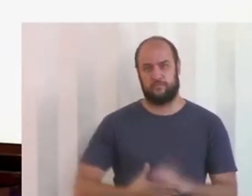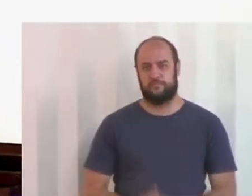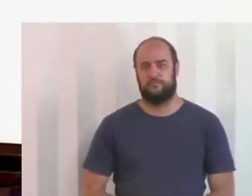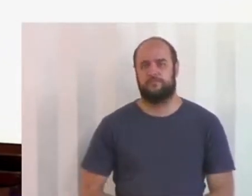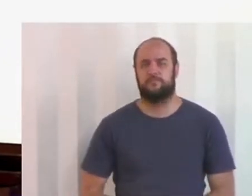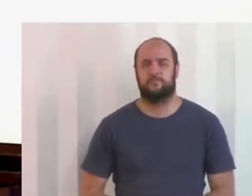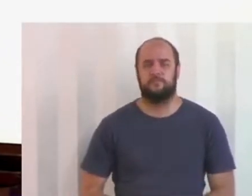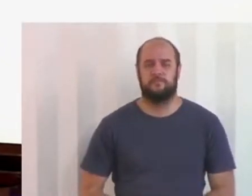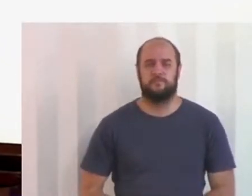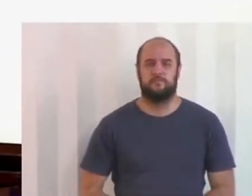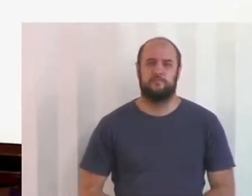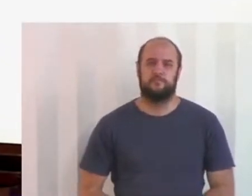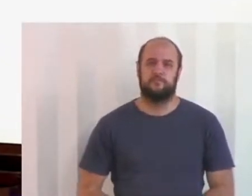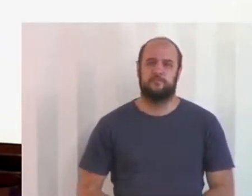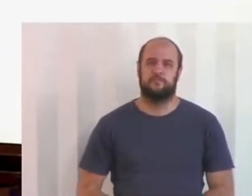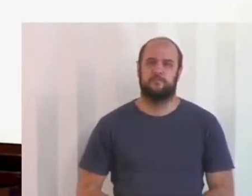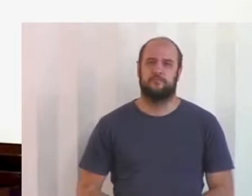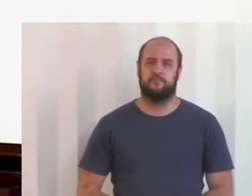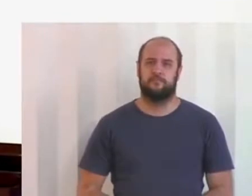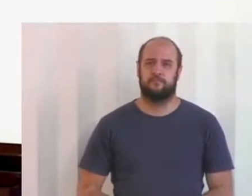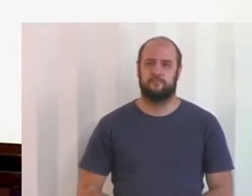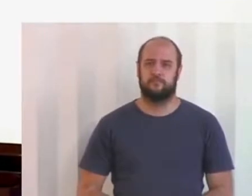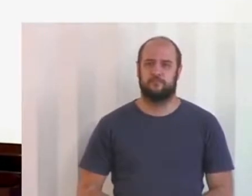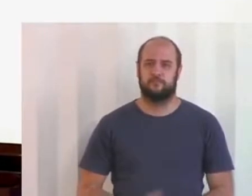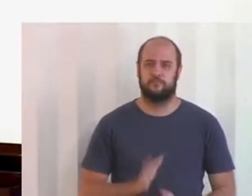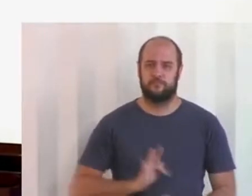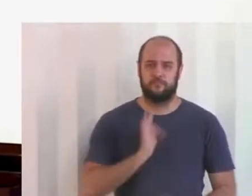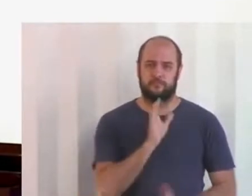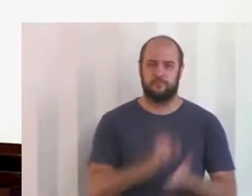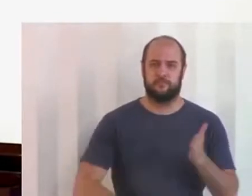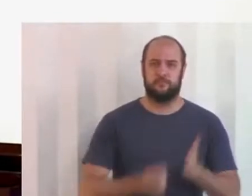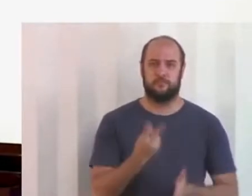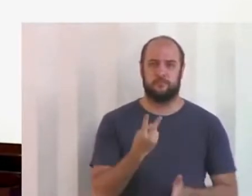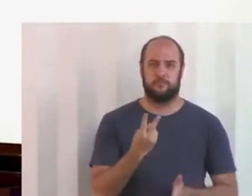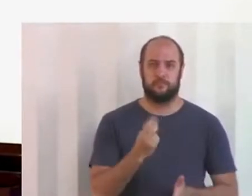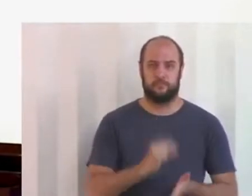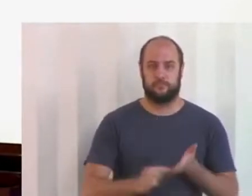versículos. Filipenses capítulo 2, de 1 a 4,